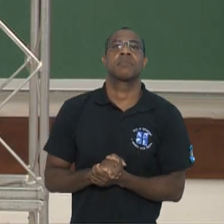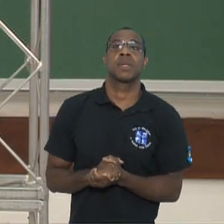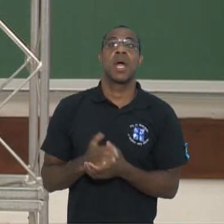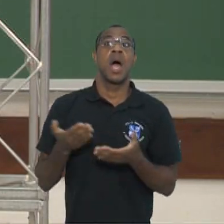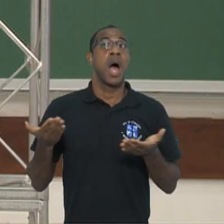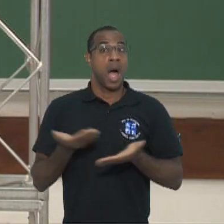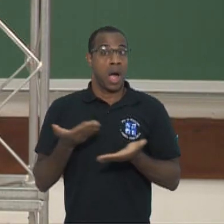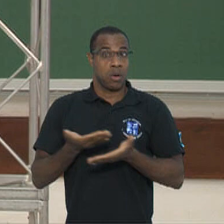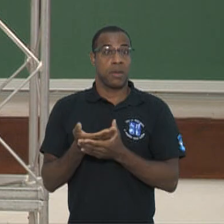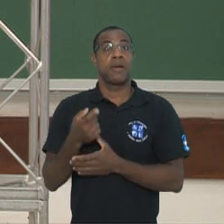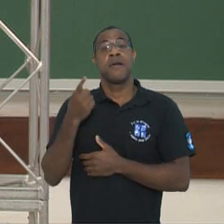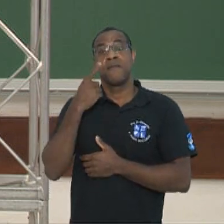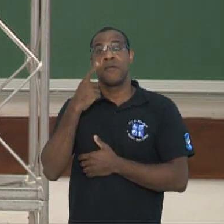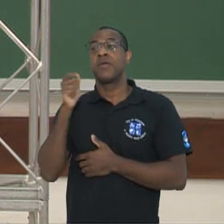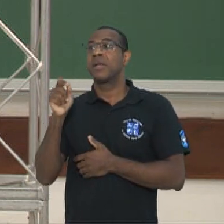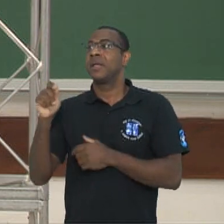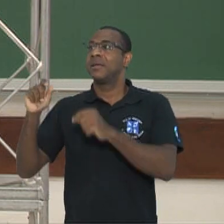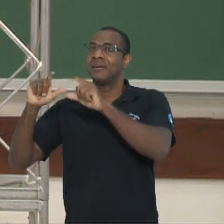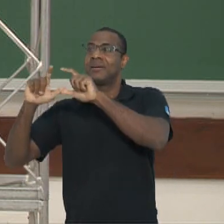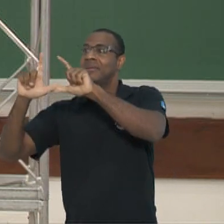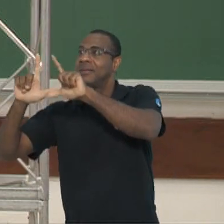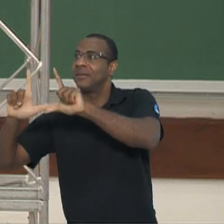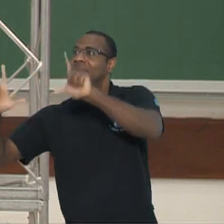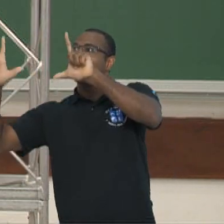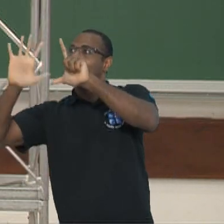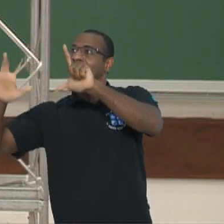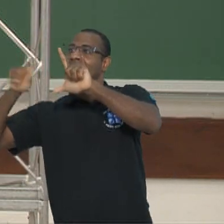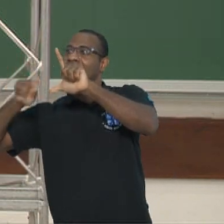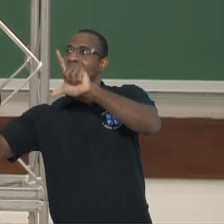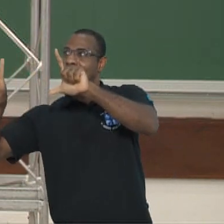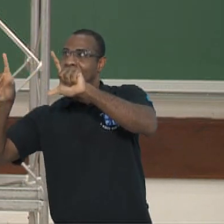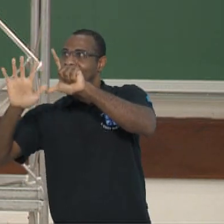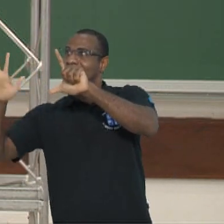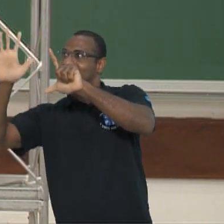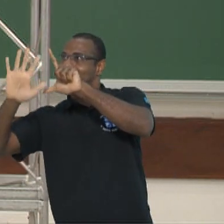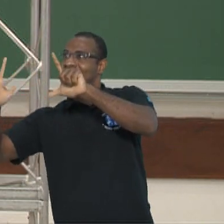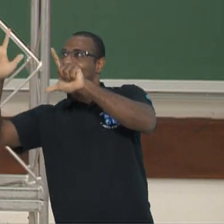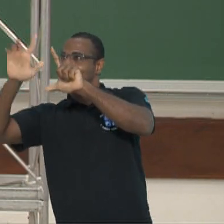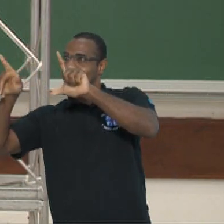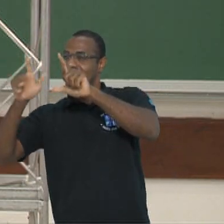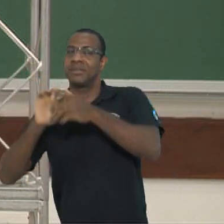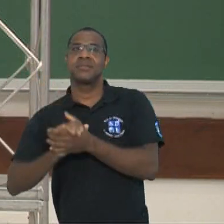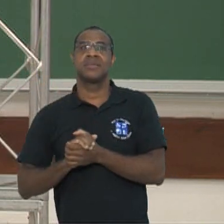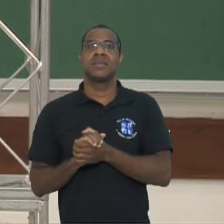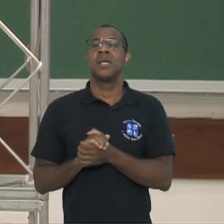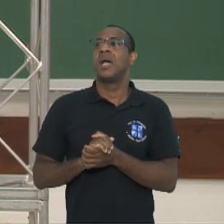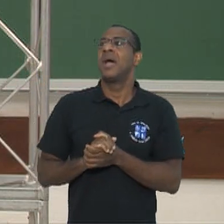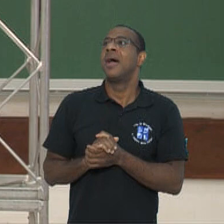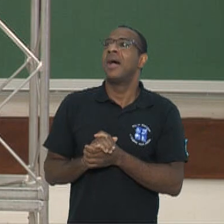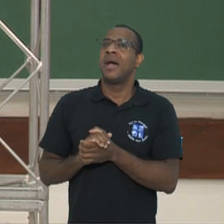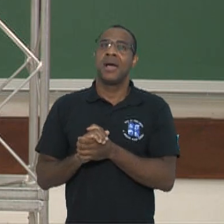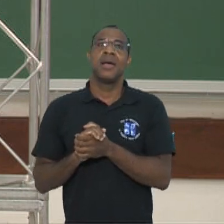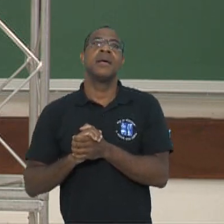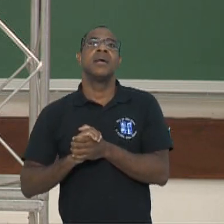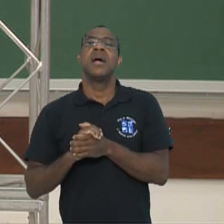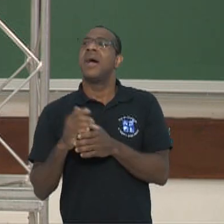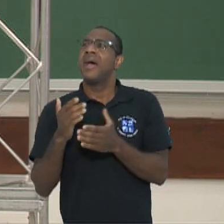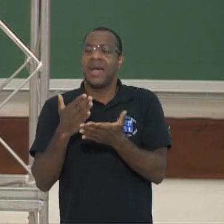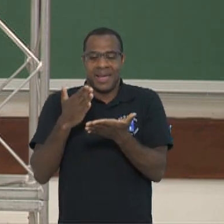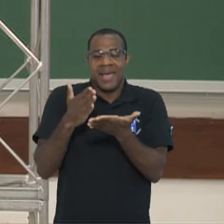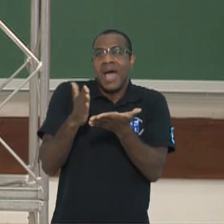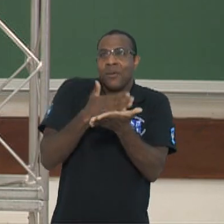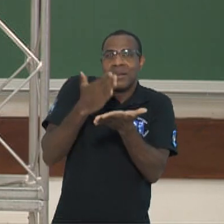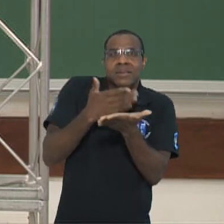imagem, nós discutimos até um pouco na aula passada, vamos aprofundar um pouco mais. É um trecho encontrado num dos livros